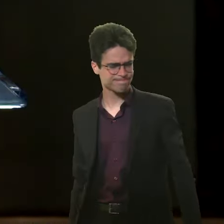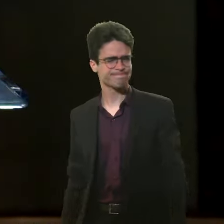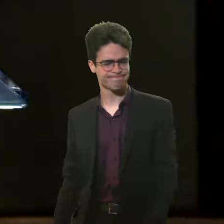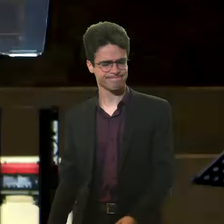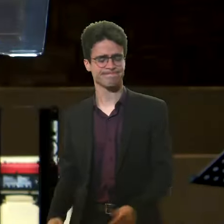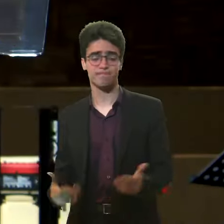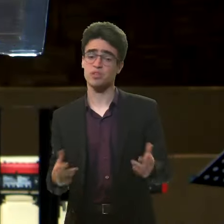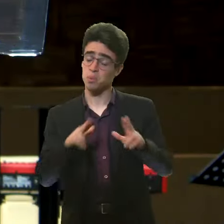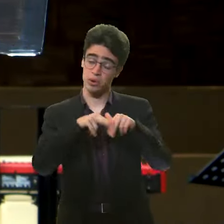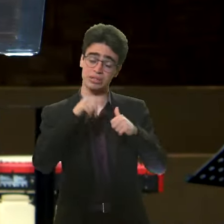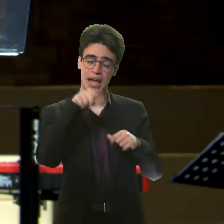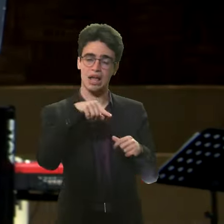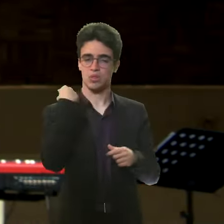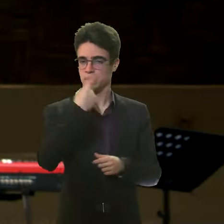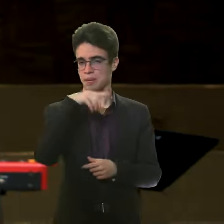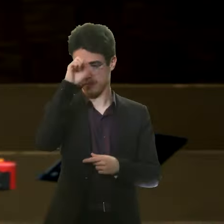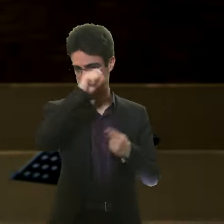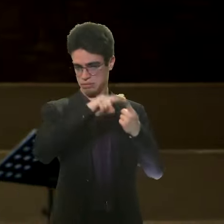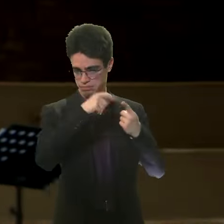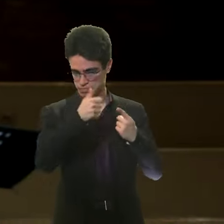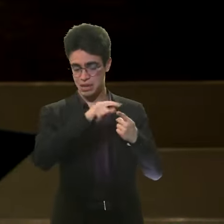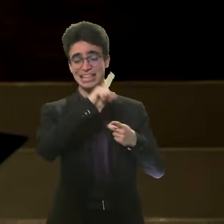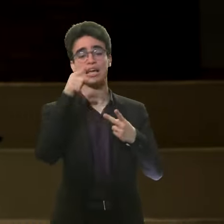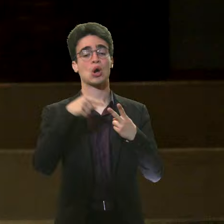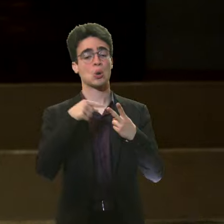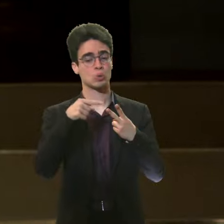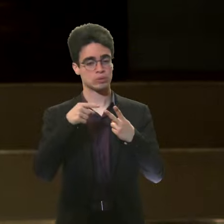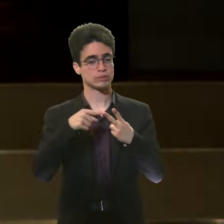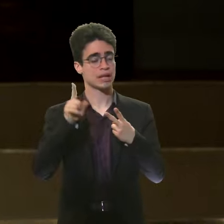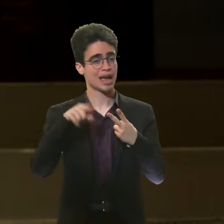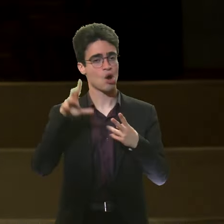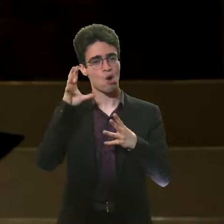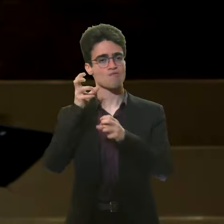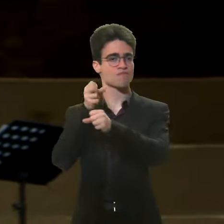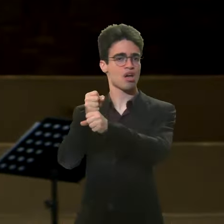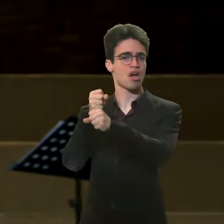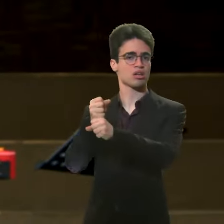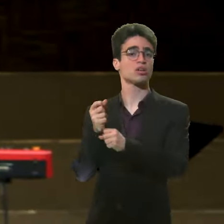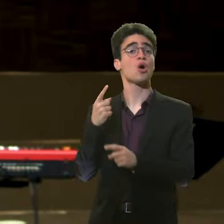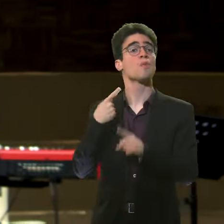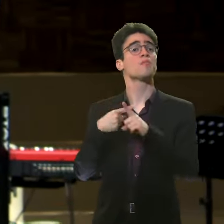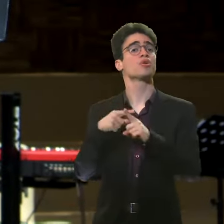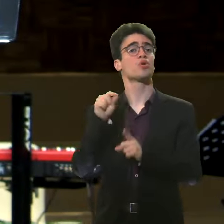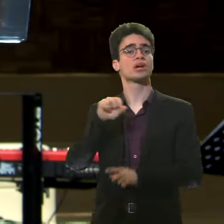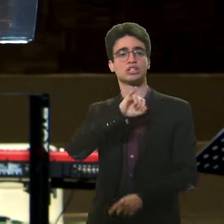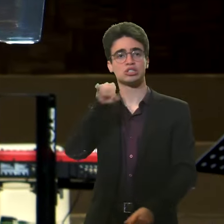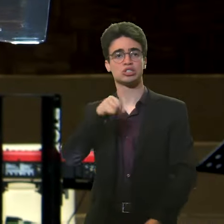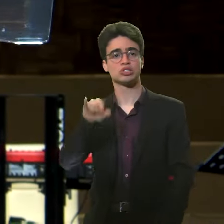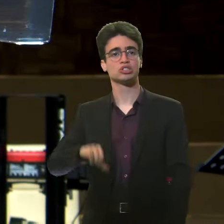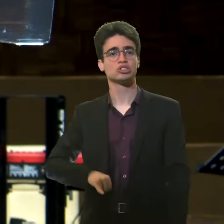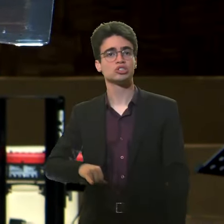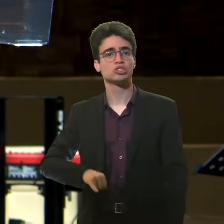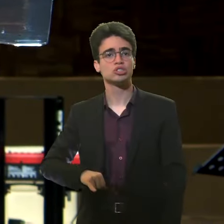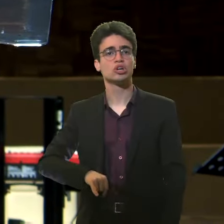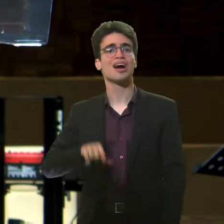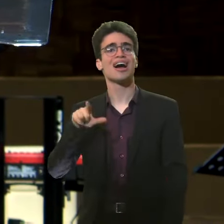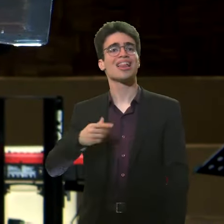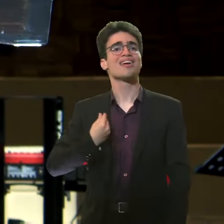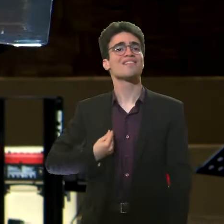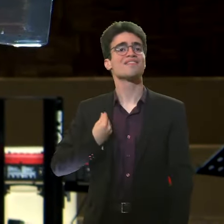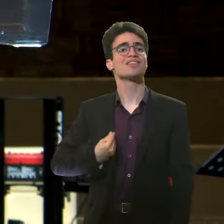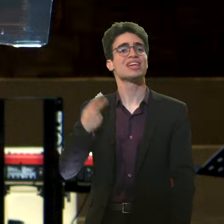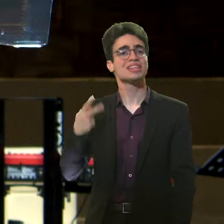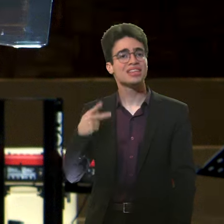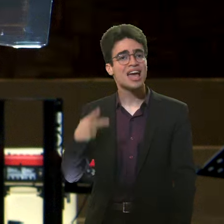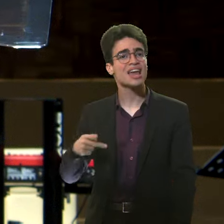encontra no livro de Jó. Porque Jó, ele conhecia o Senhor, ele vivia para a glória de Deus, a gente vê isso no início do livro,